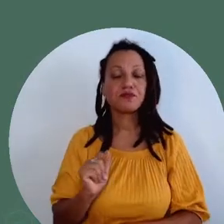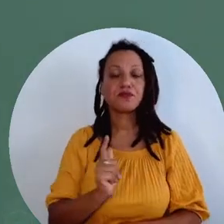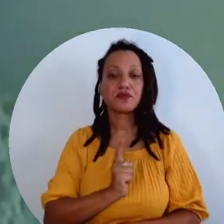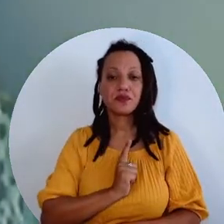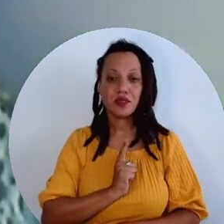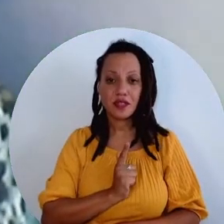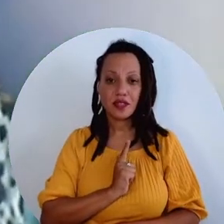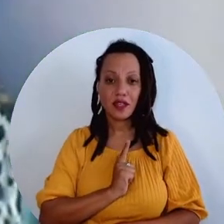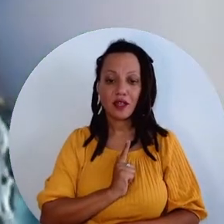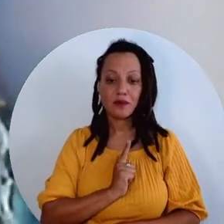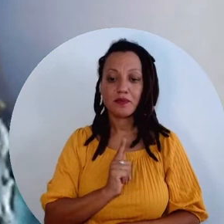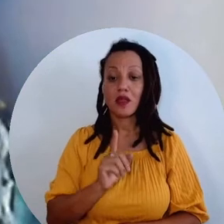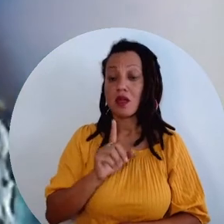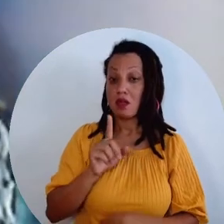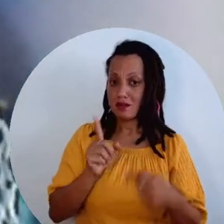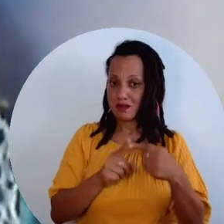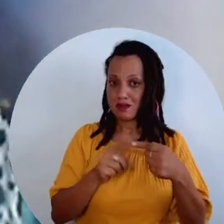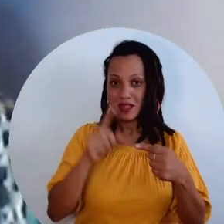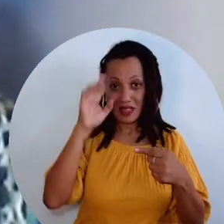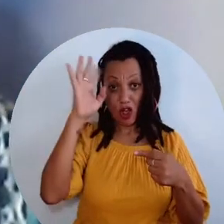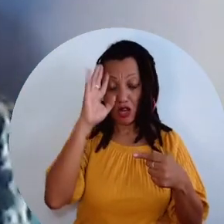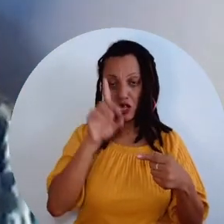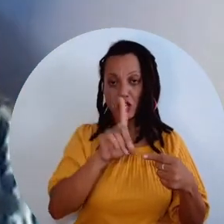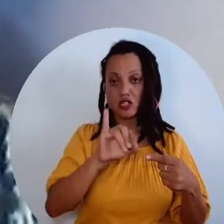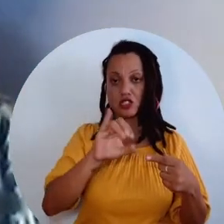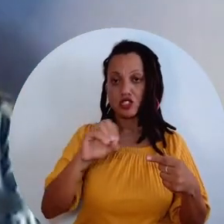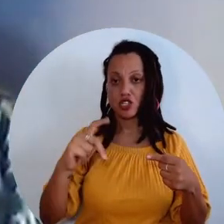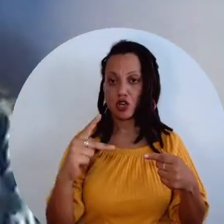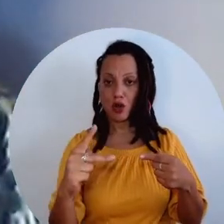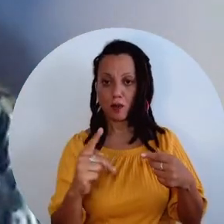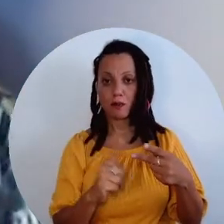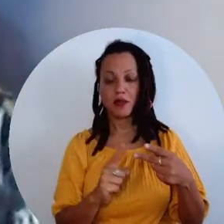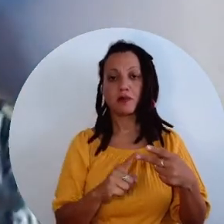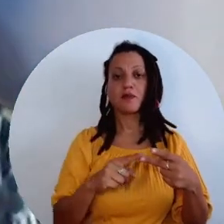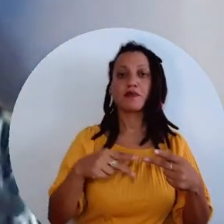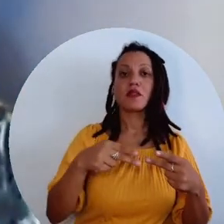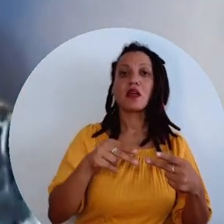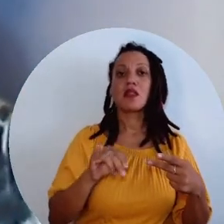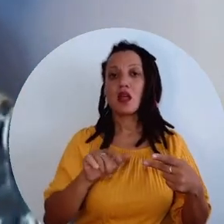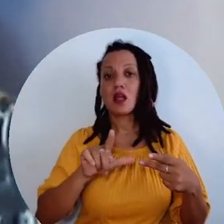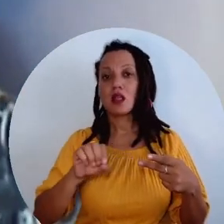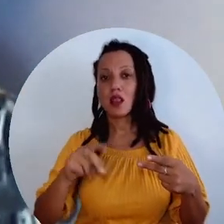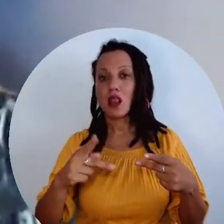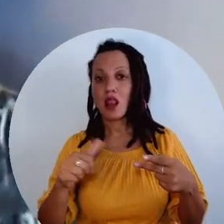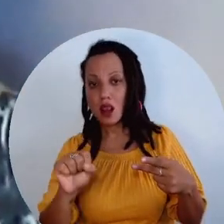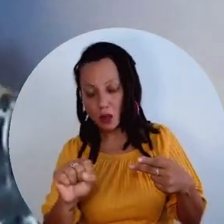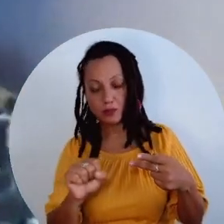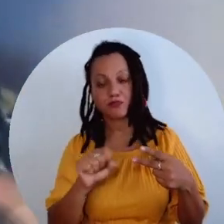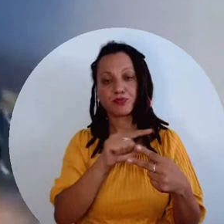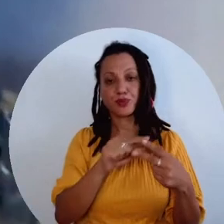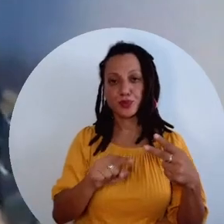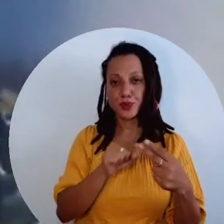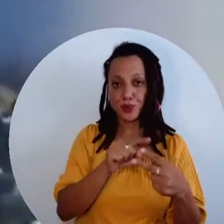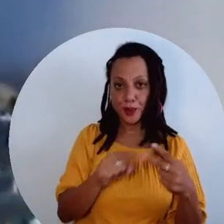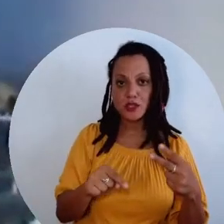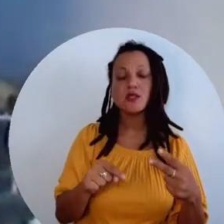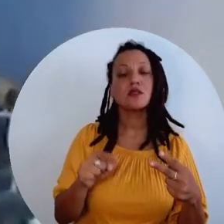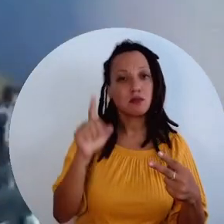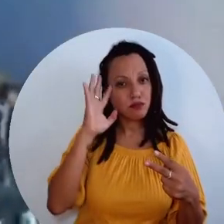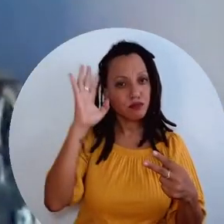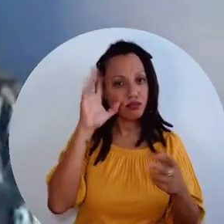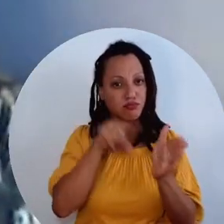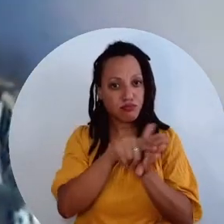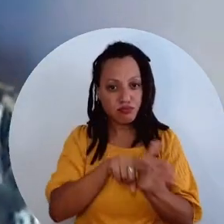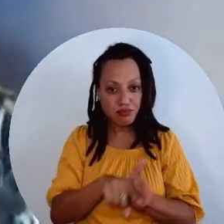trabalhando tanto com Cheikh Anta Diop quanto com Ney Lopes. E aí eu